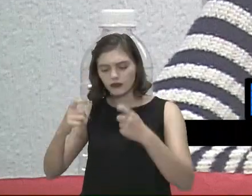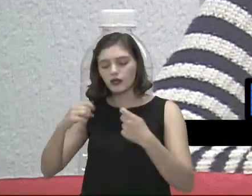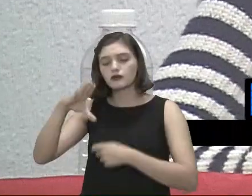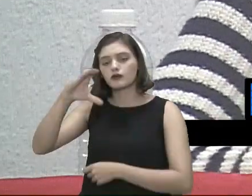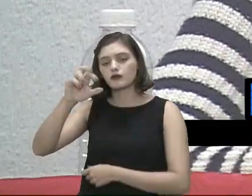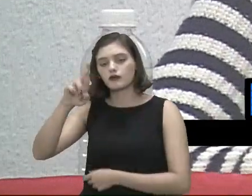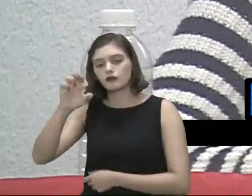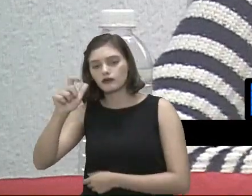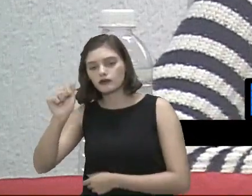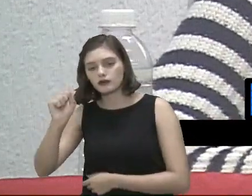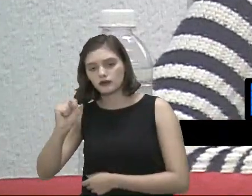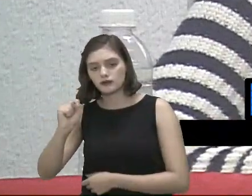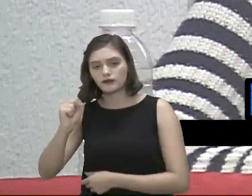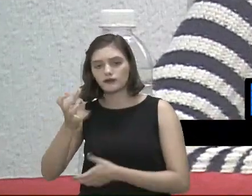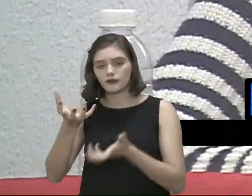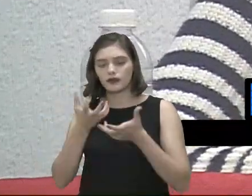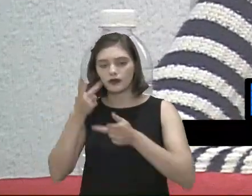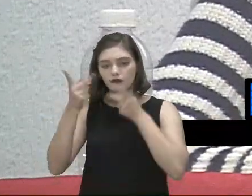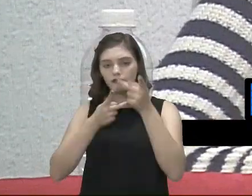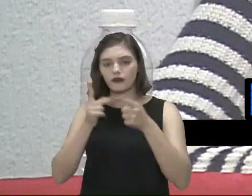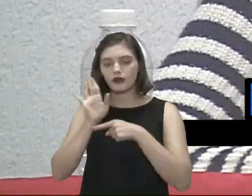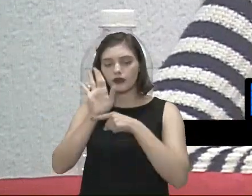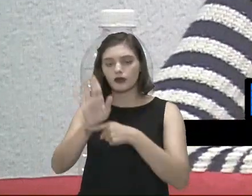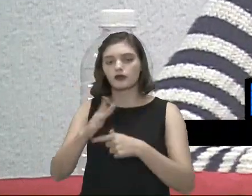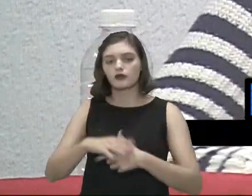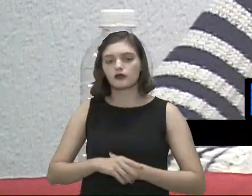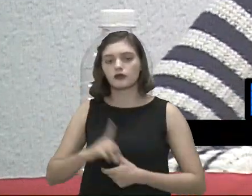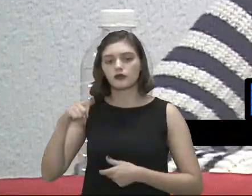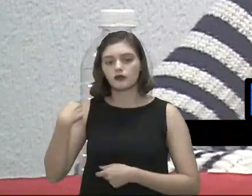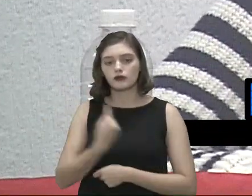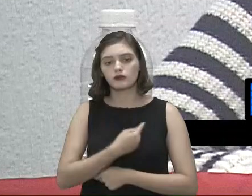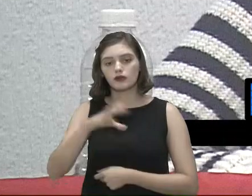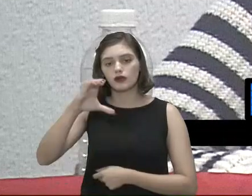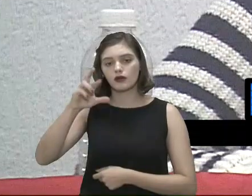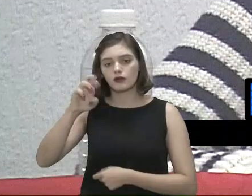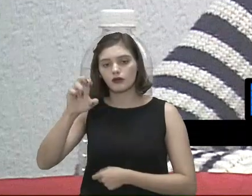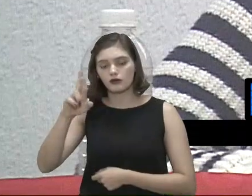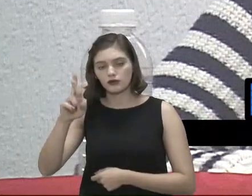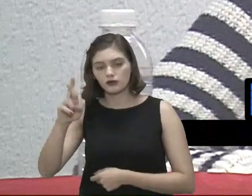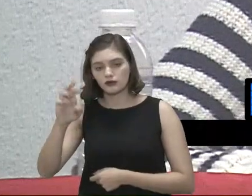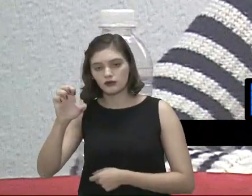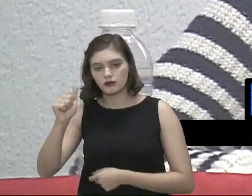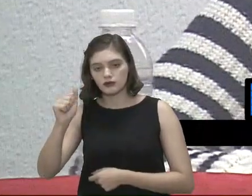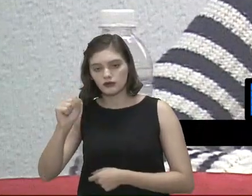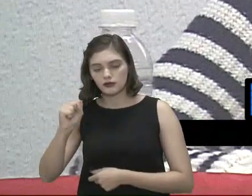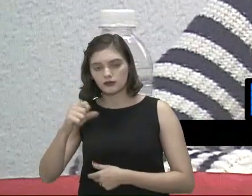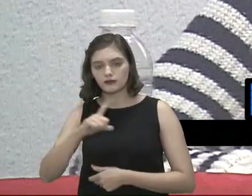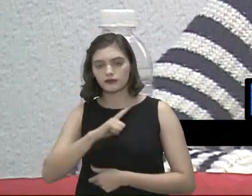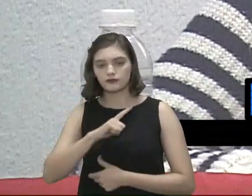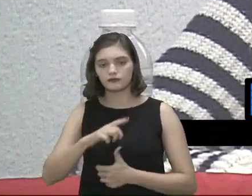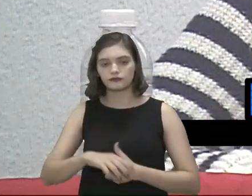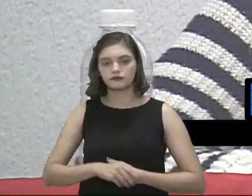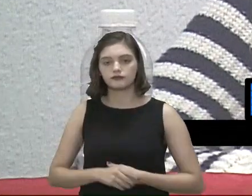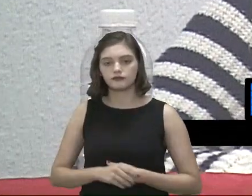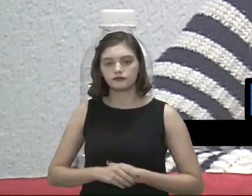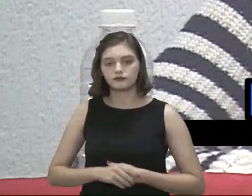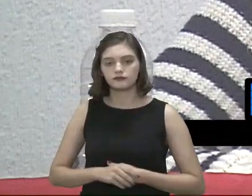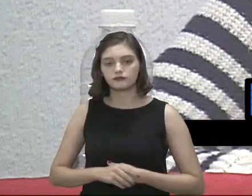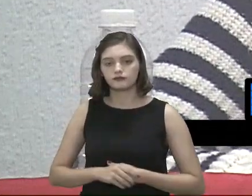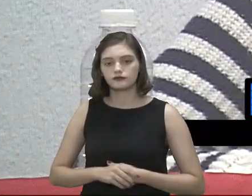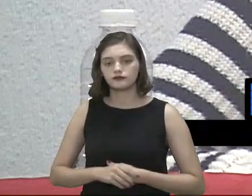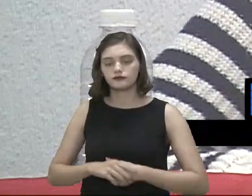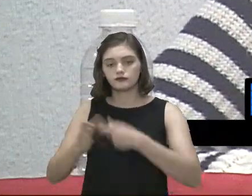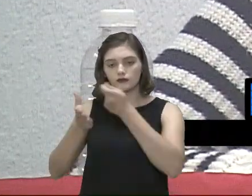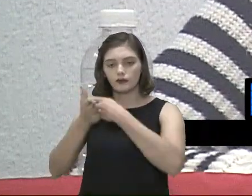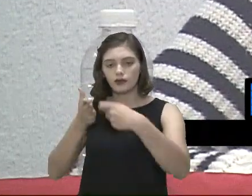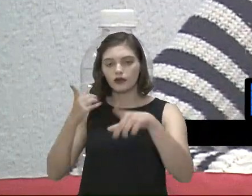CREAs. Eu só queria contribuir, os nossos CREAs, a gente tem registro